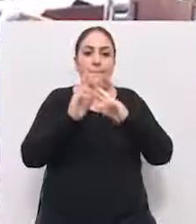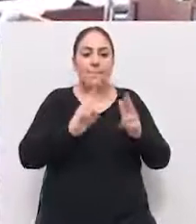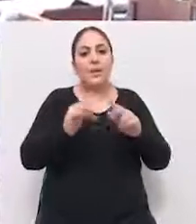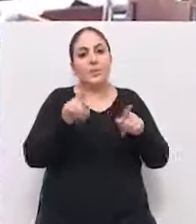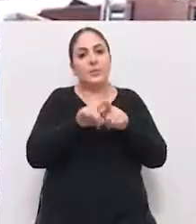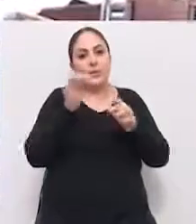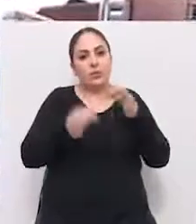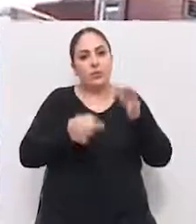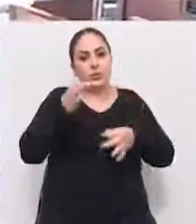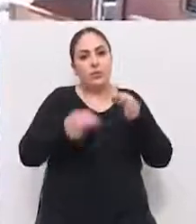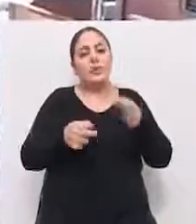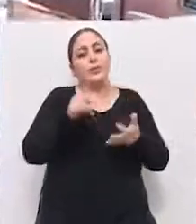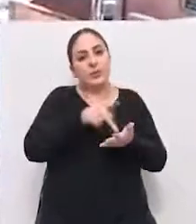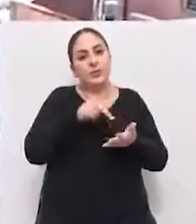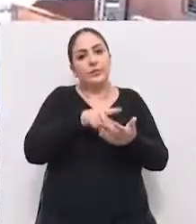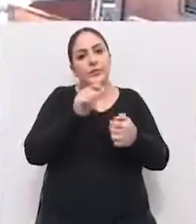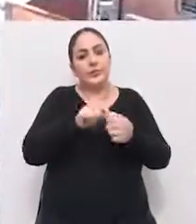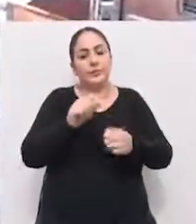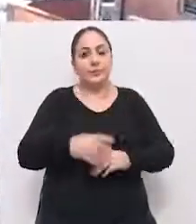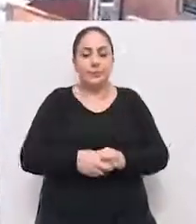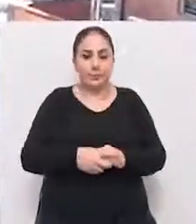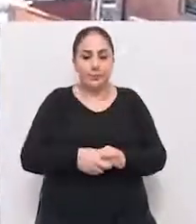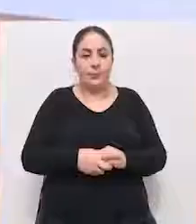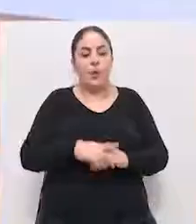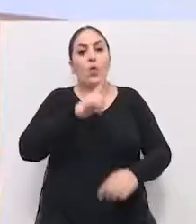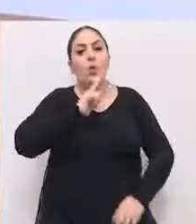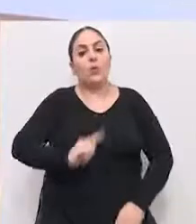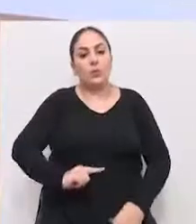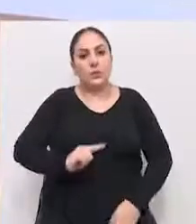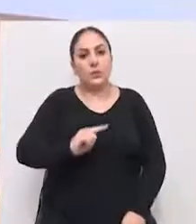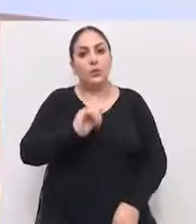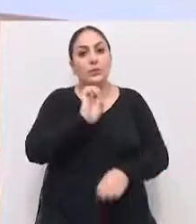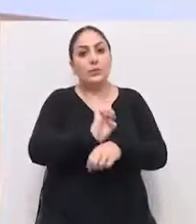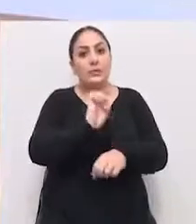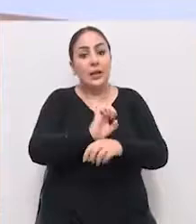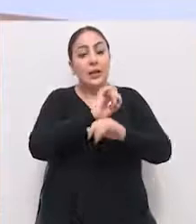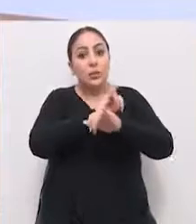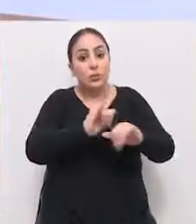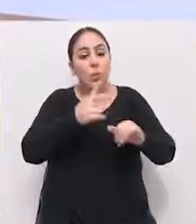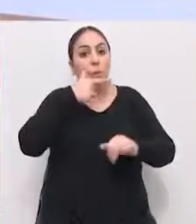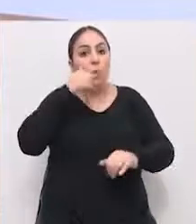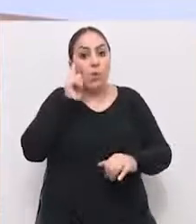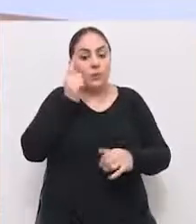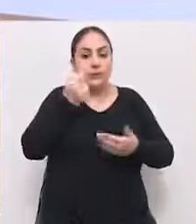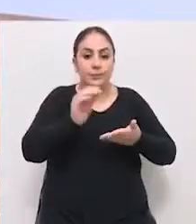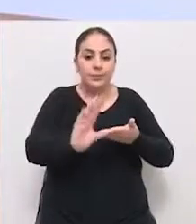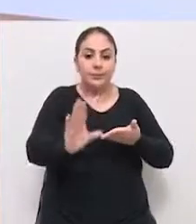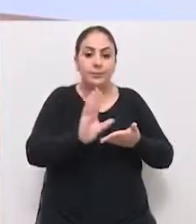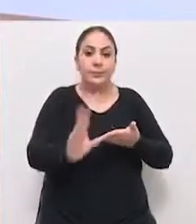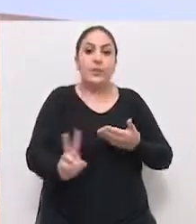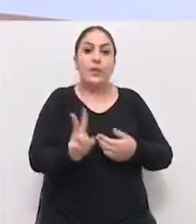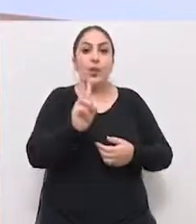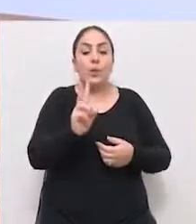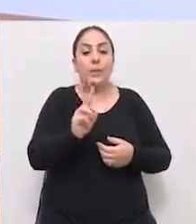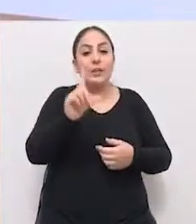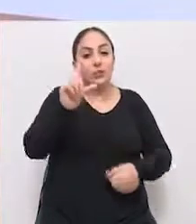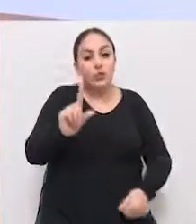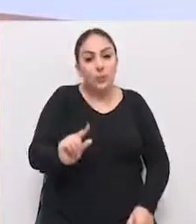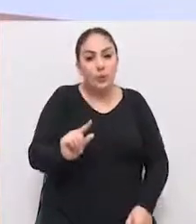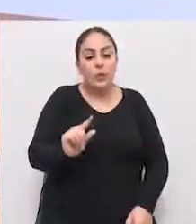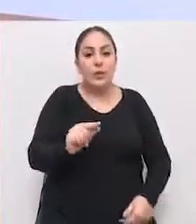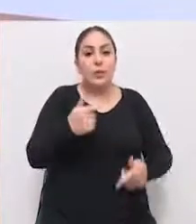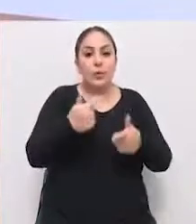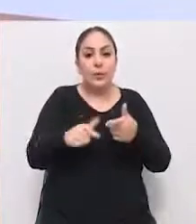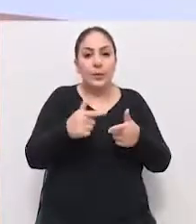os resultados e a justiça realmente será feita. O governo do estado anunciou ontem a destinação de recursos